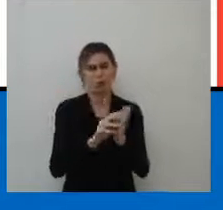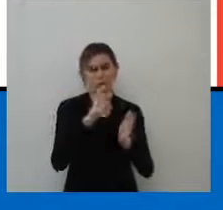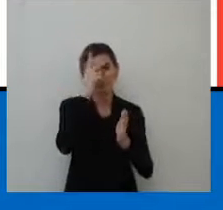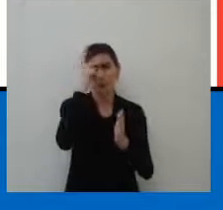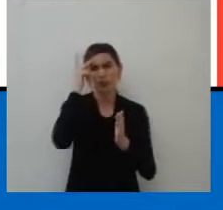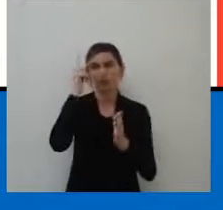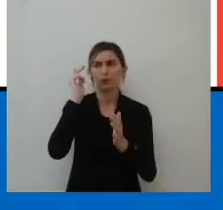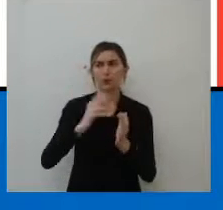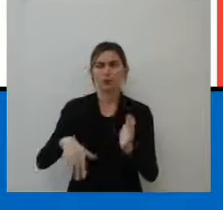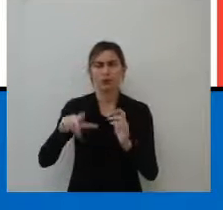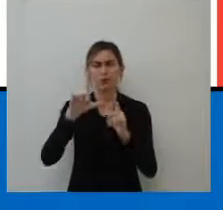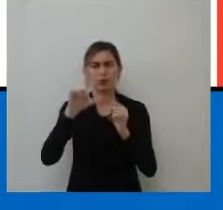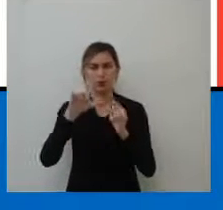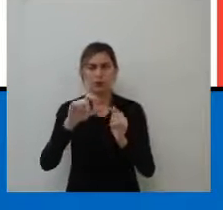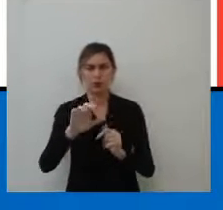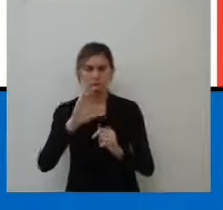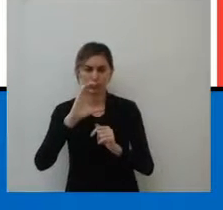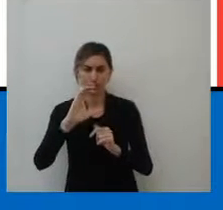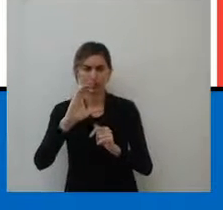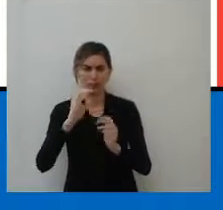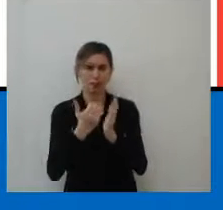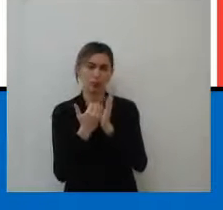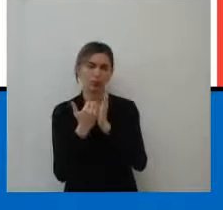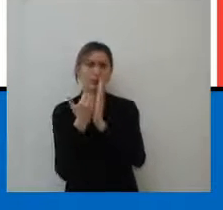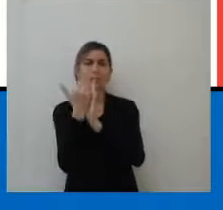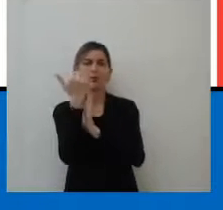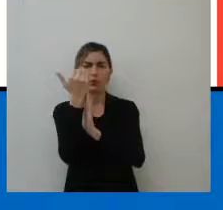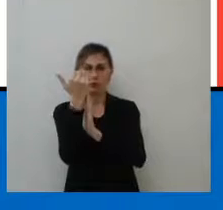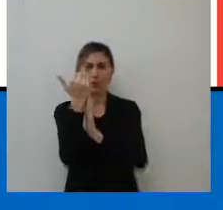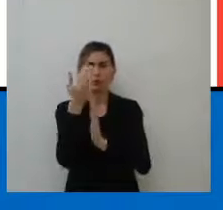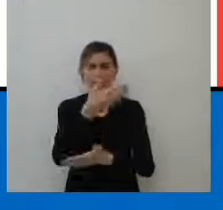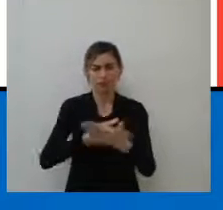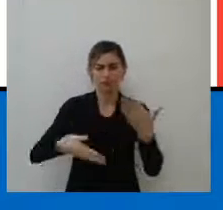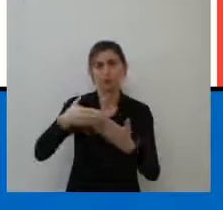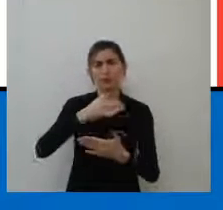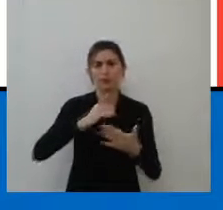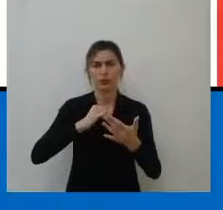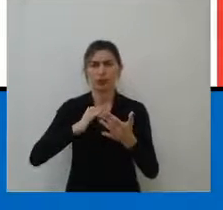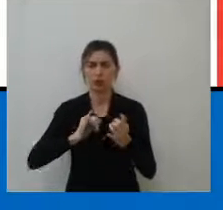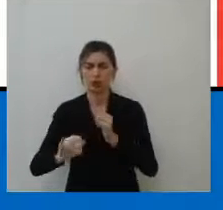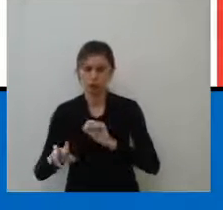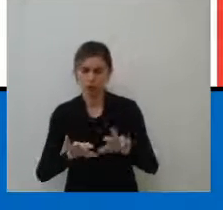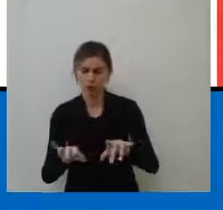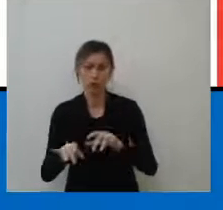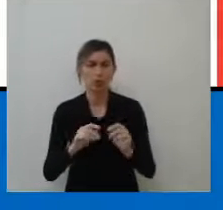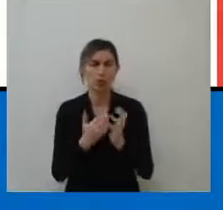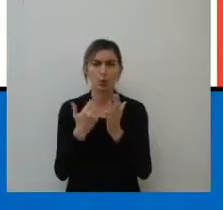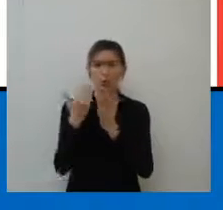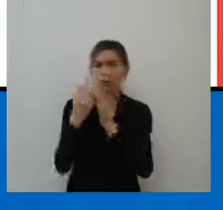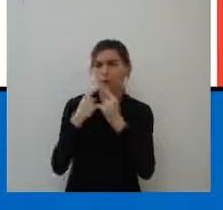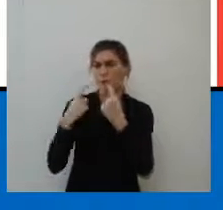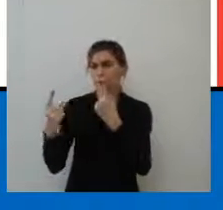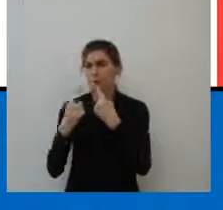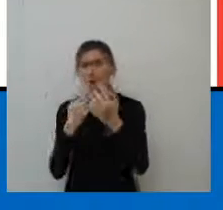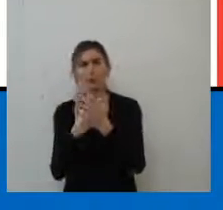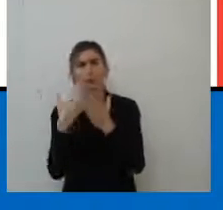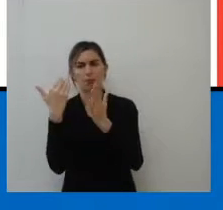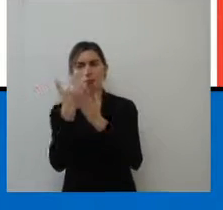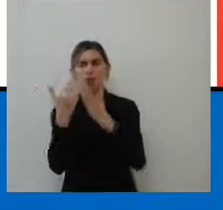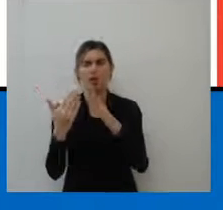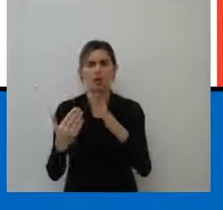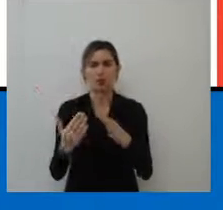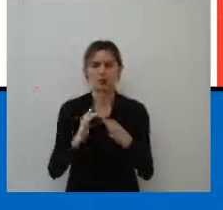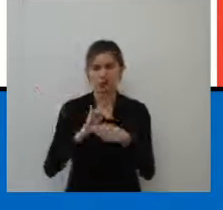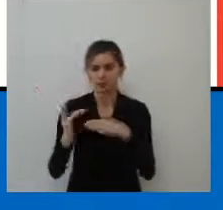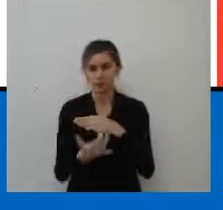Então a gente vai ver que a letra C, tá? É o aumento da interatividade digital. As pessoas começaram a interagir mais no mundo